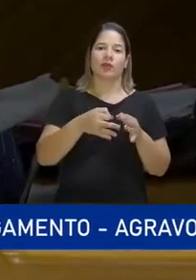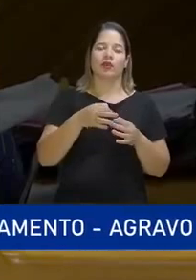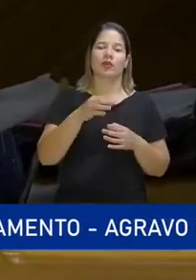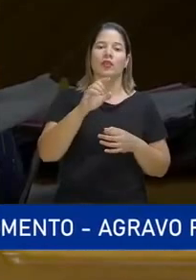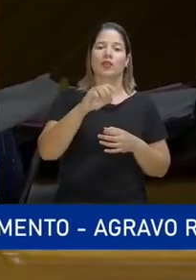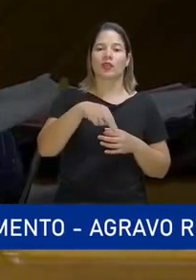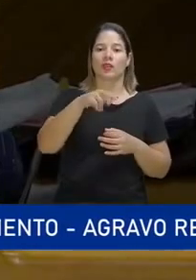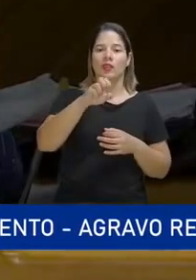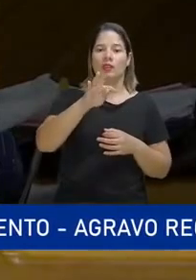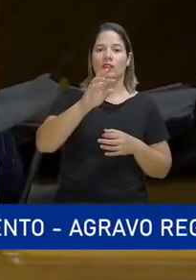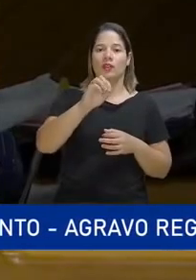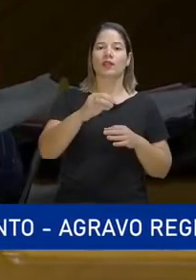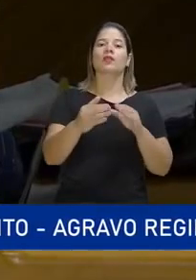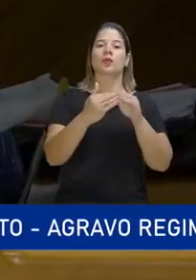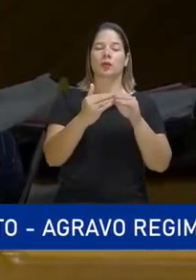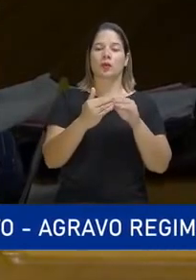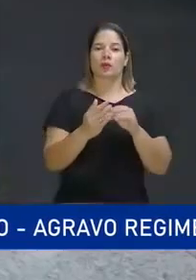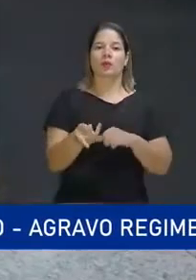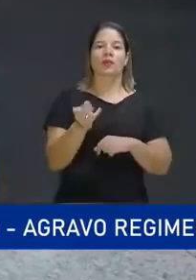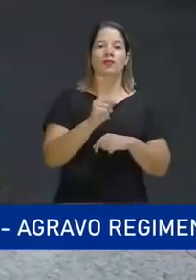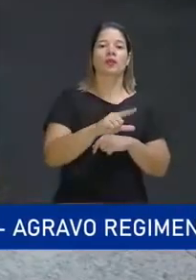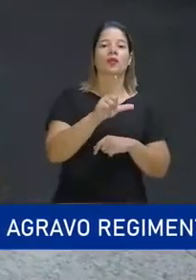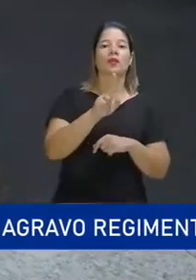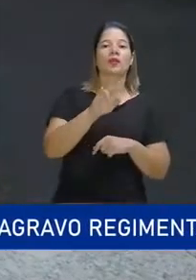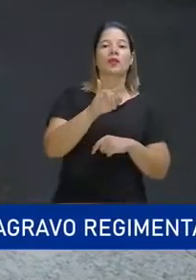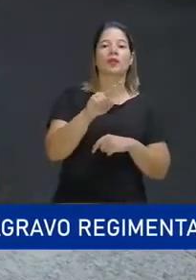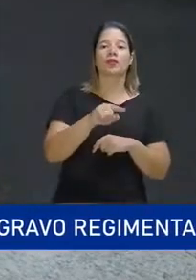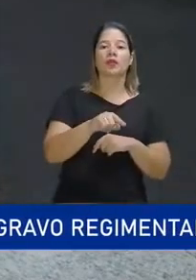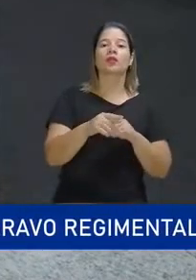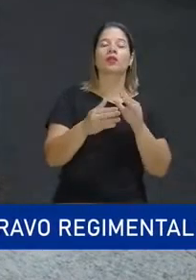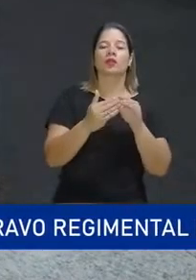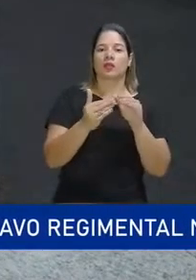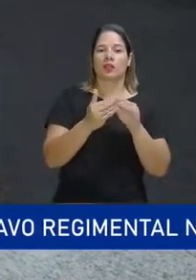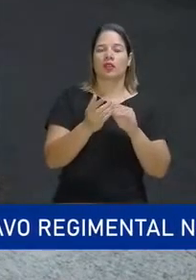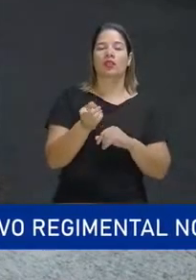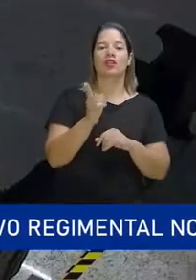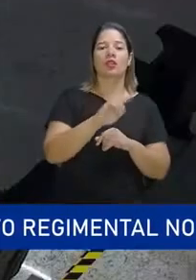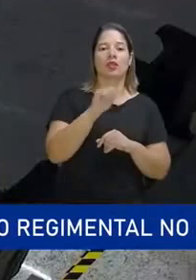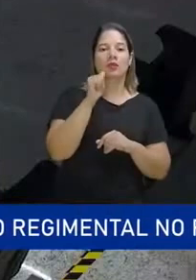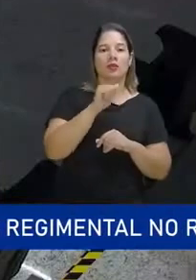Neto. Junto com o presidente. Juiz Paulo Madeira. Acompanho